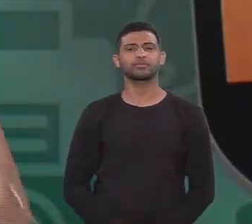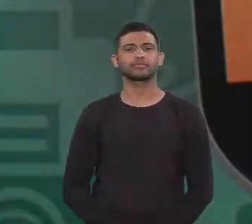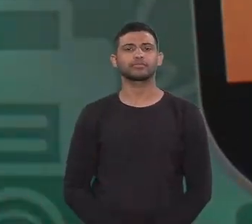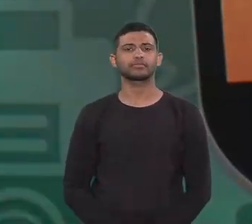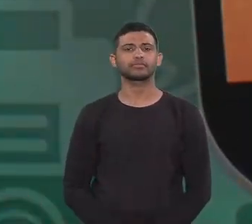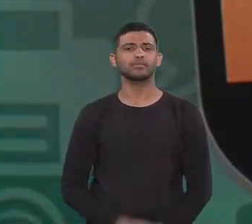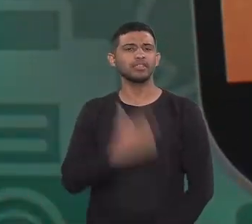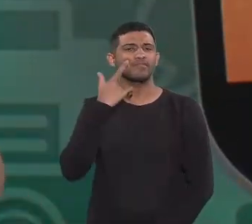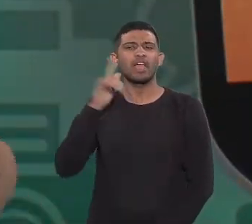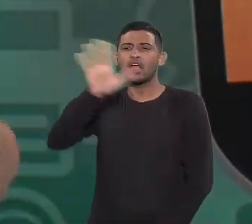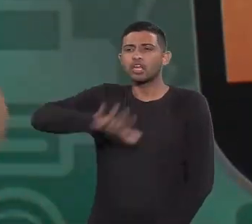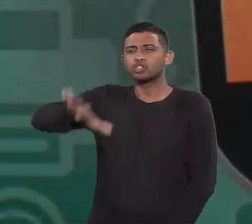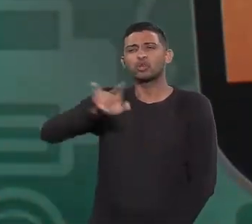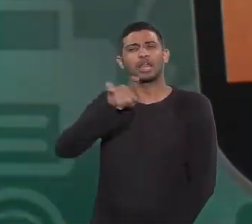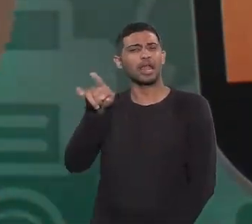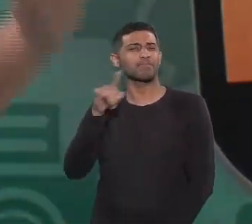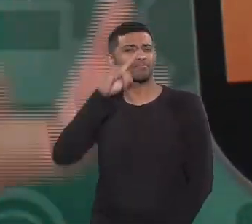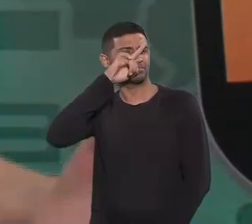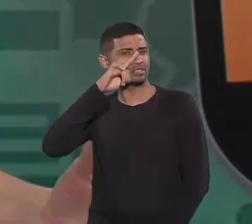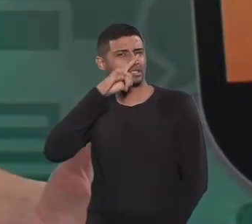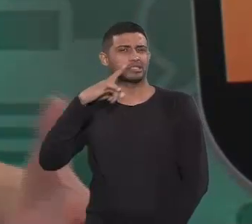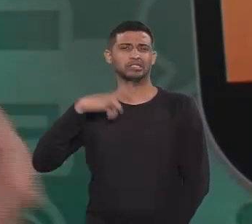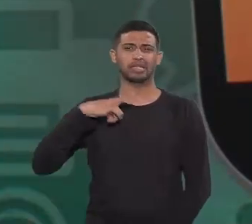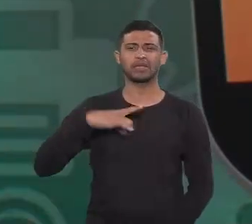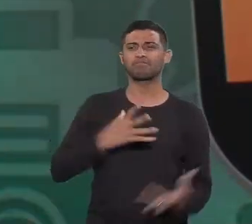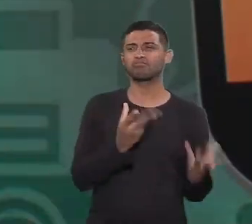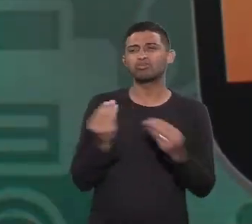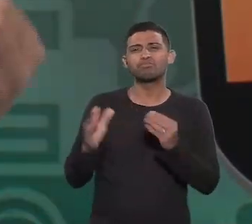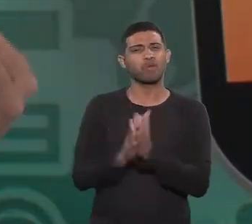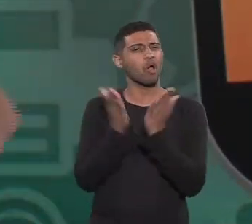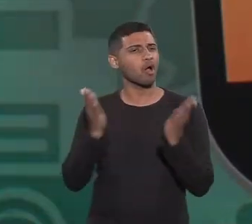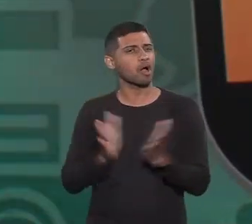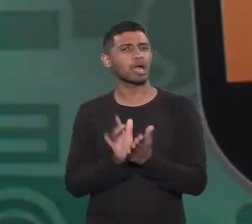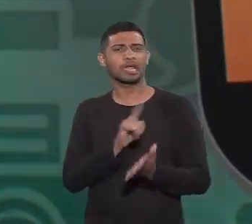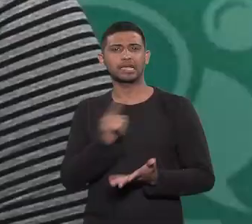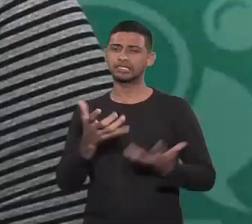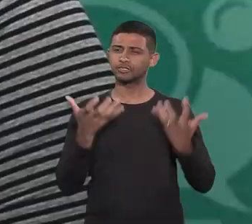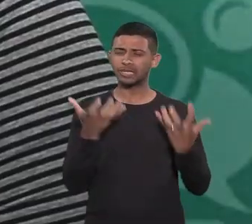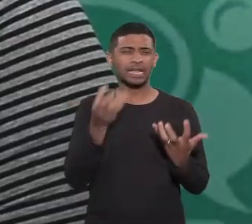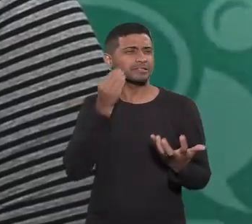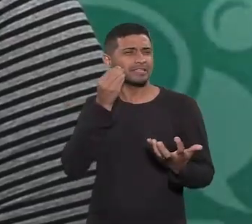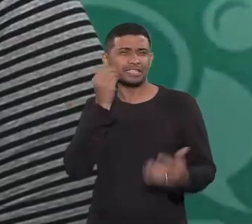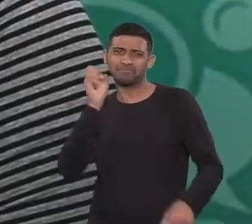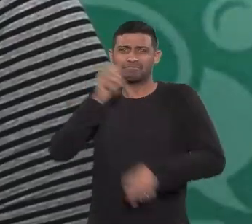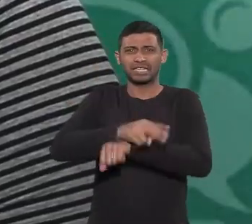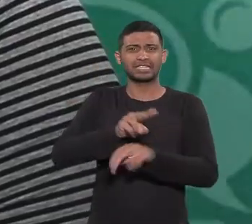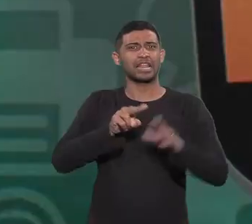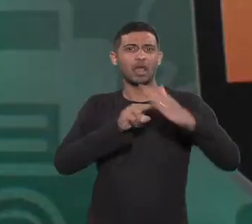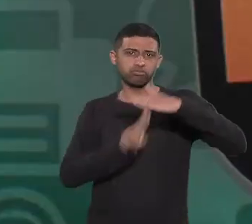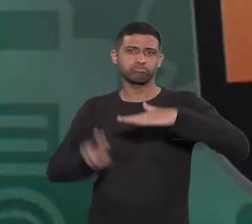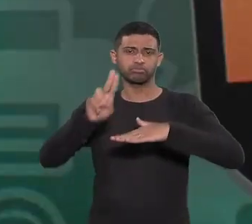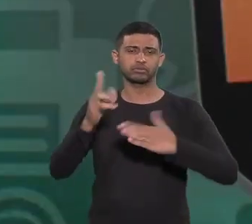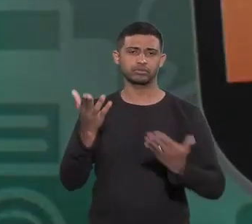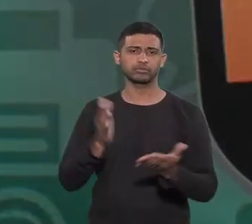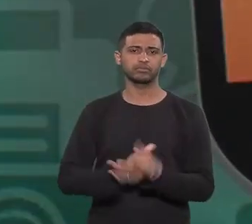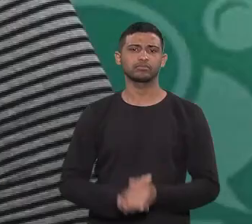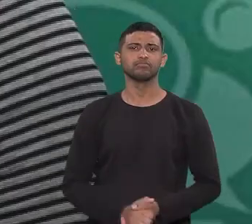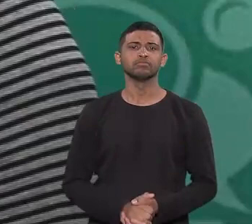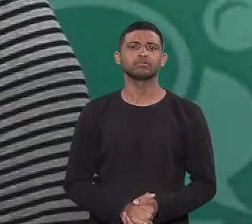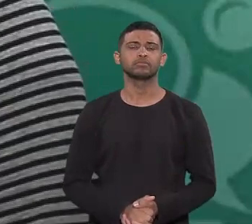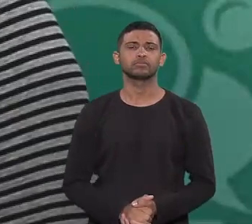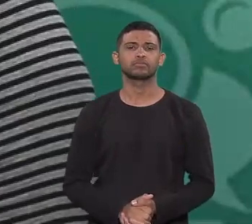de regiões de risco, pessoas carentes que querem tentar uma vaga na universidade.